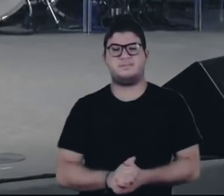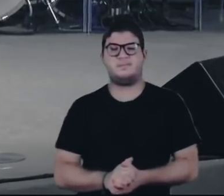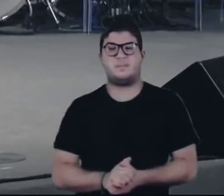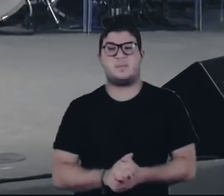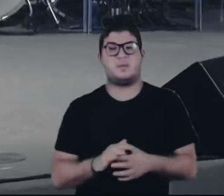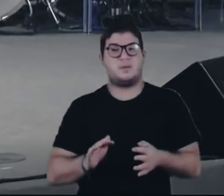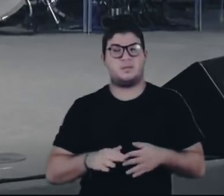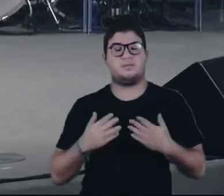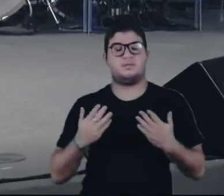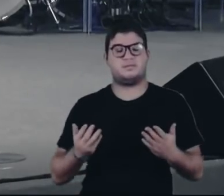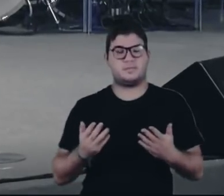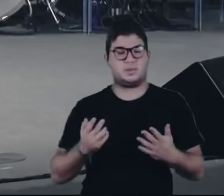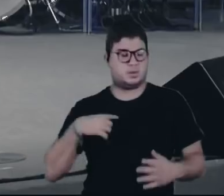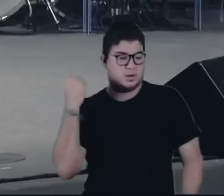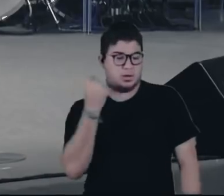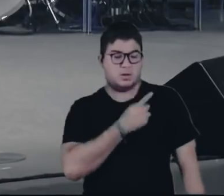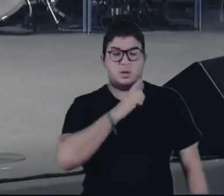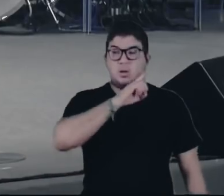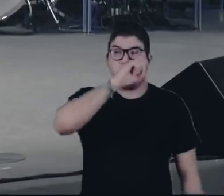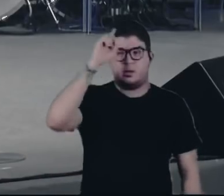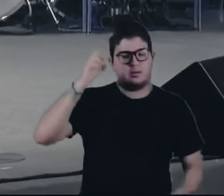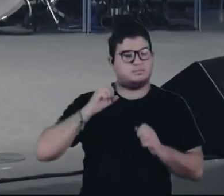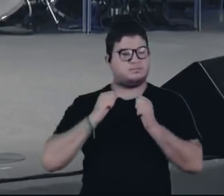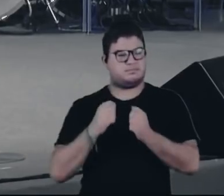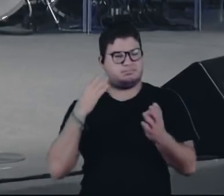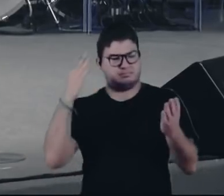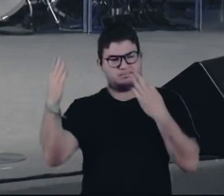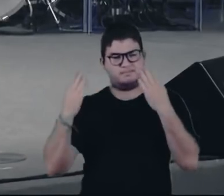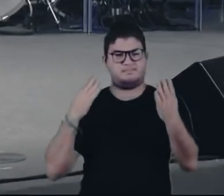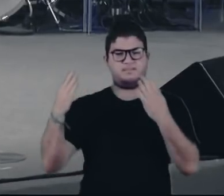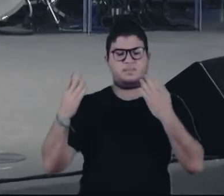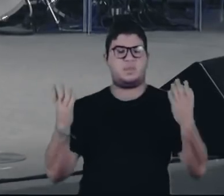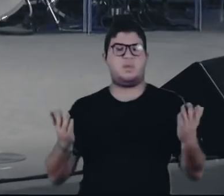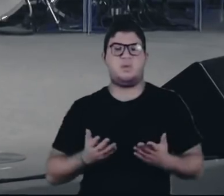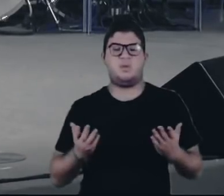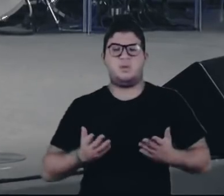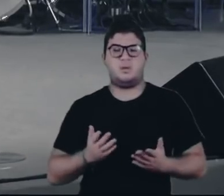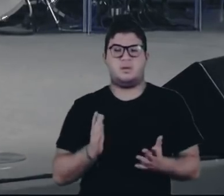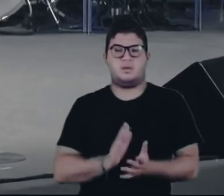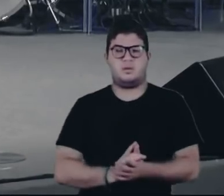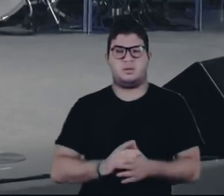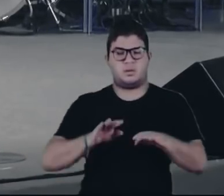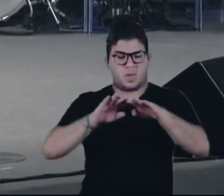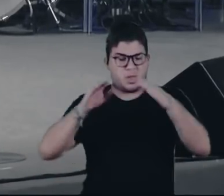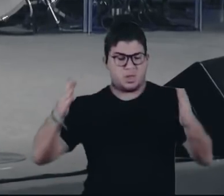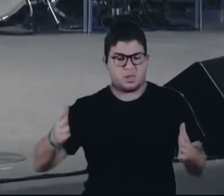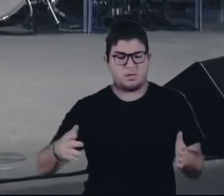Por isso que os nossos dias, eu posso compará-lo hoje como aquelas malinhas de carro,